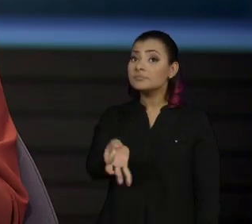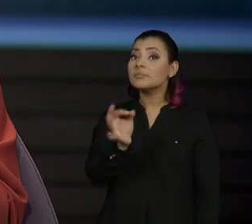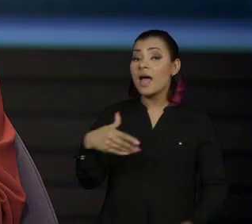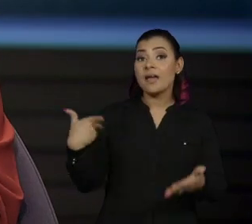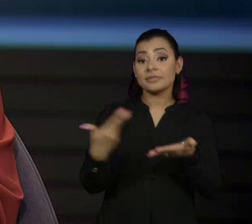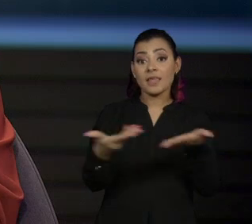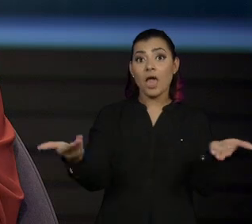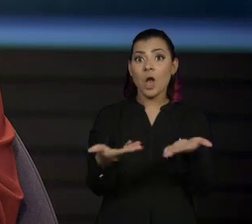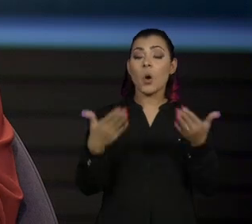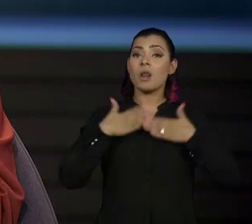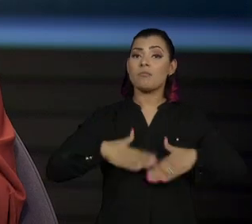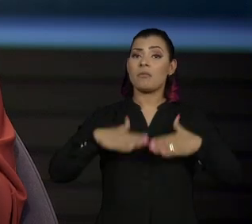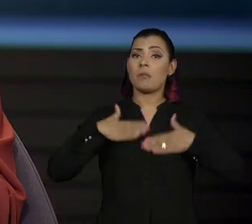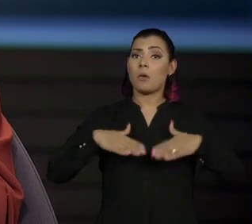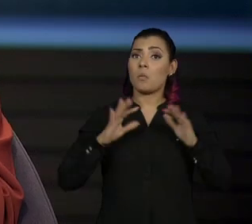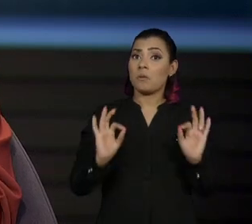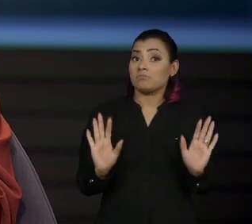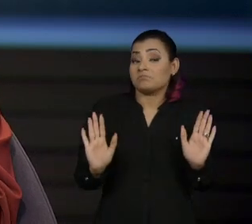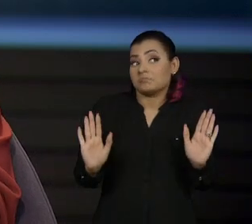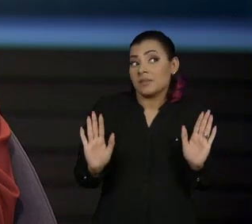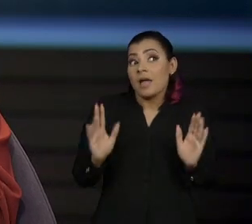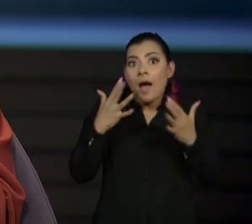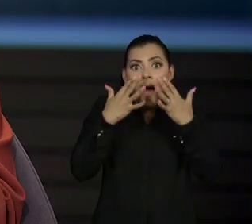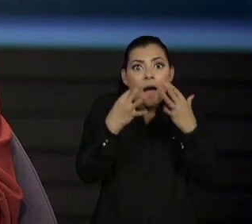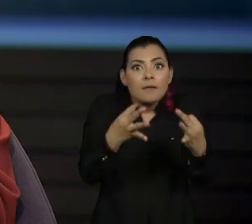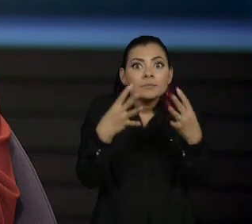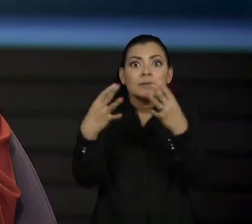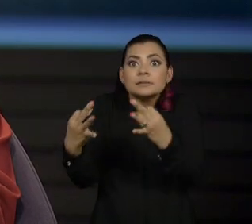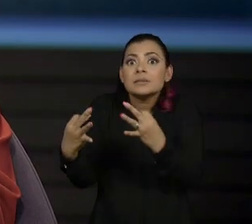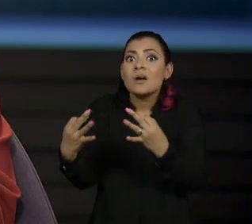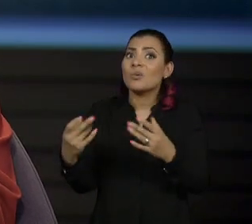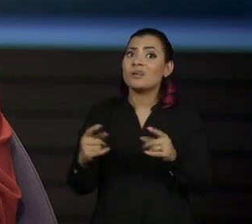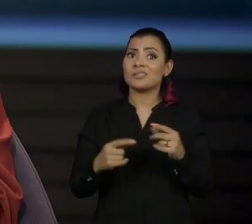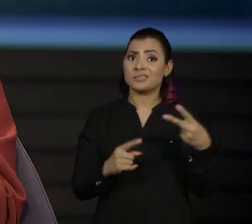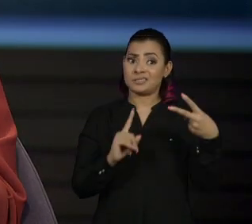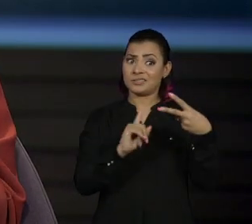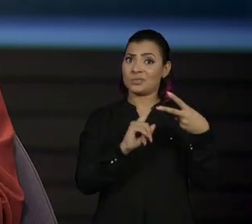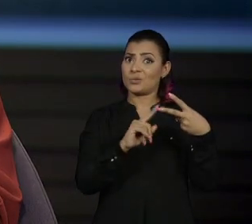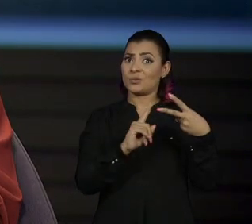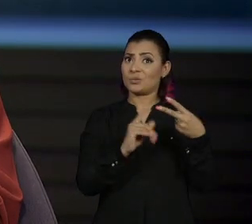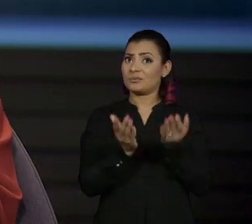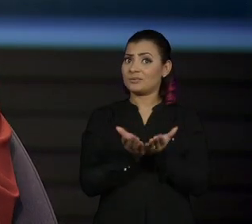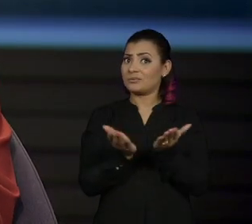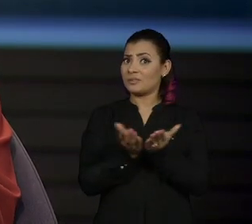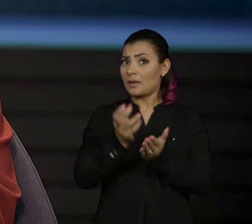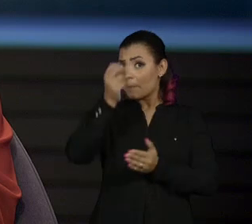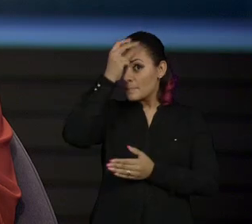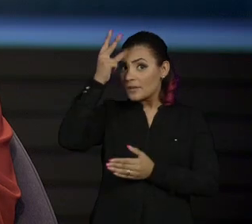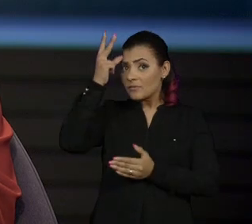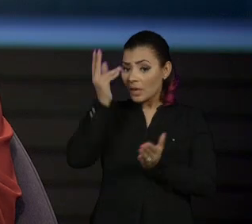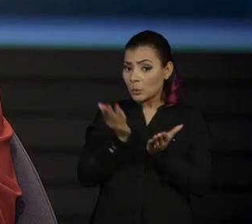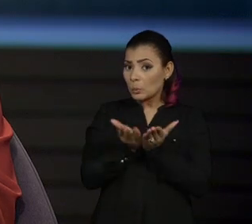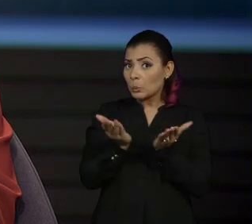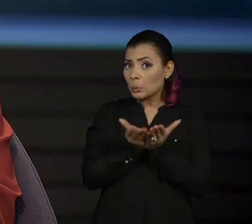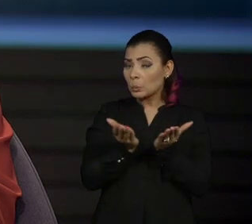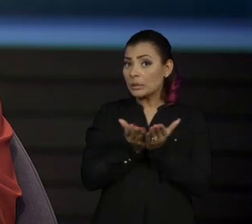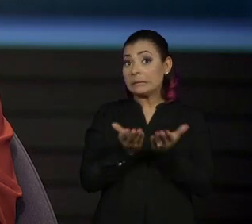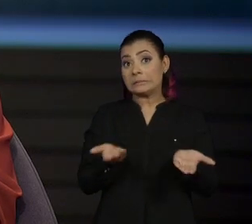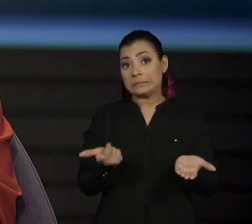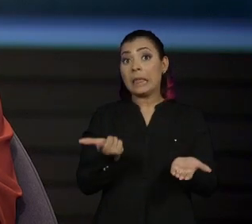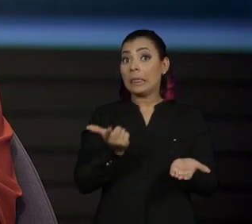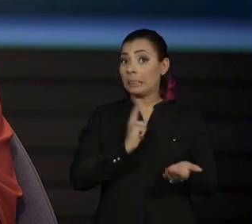agora bastante tranquila. Eu acho que a gente tem que ficar atento a essa segunda colocação, porque o prefeito Marcelo Crivella enfrenta